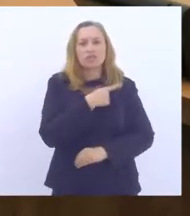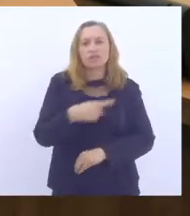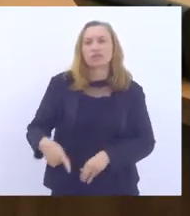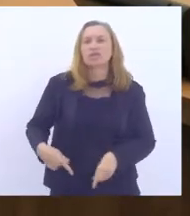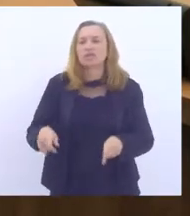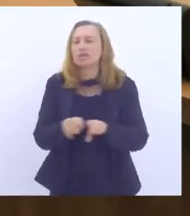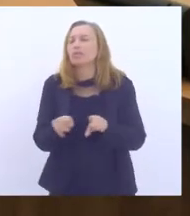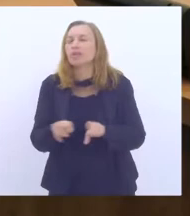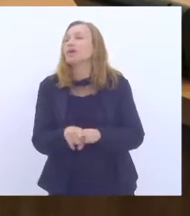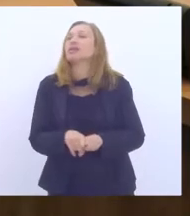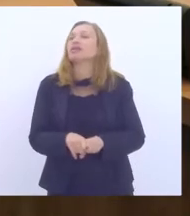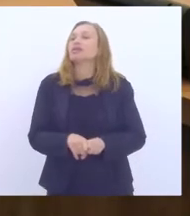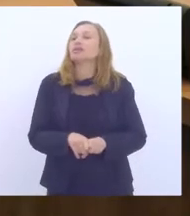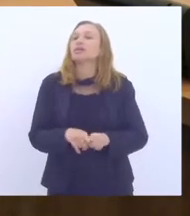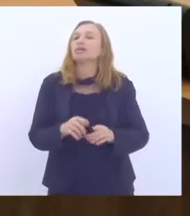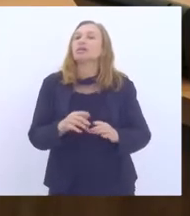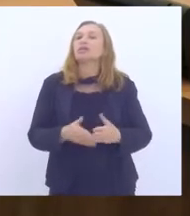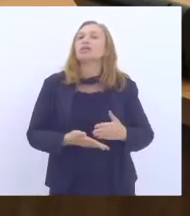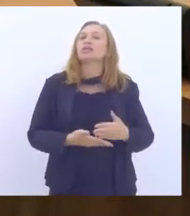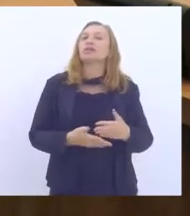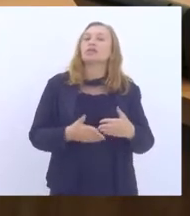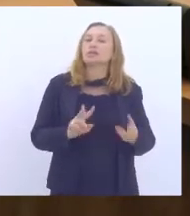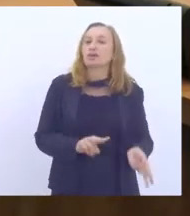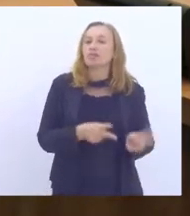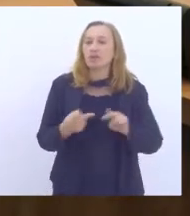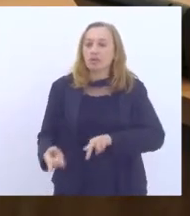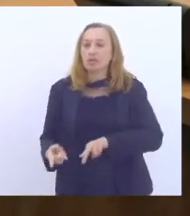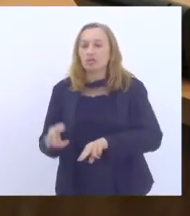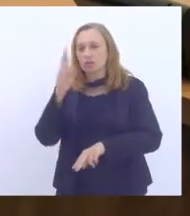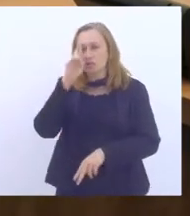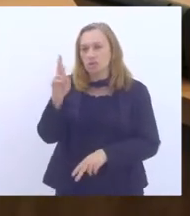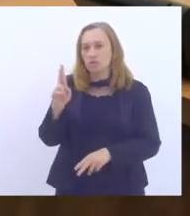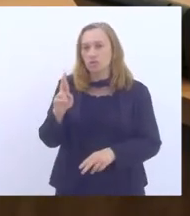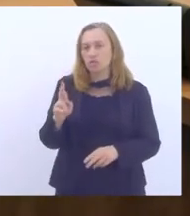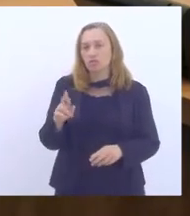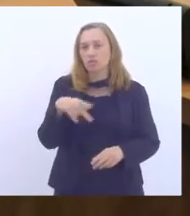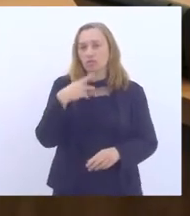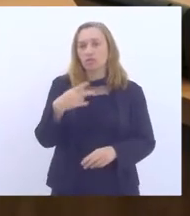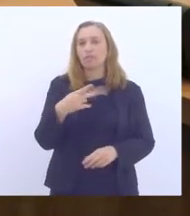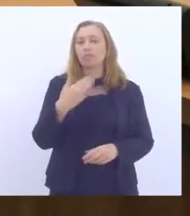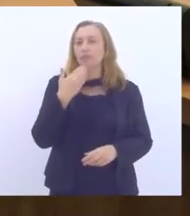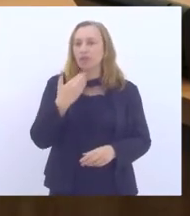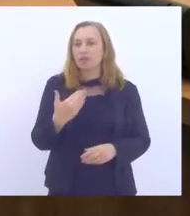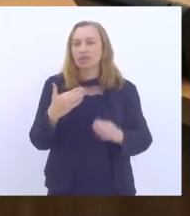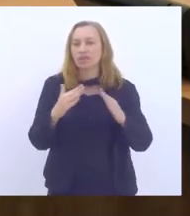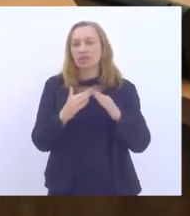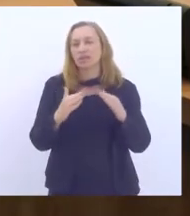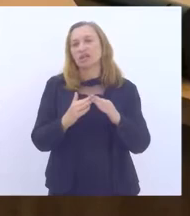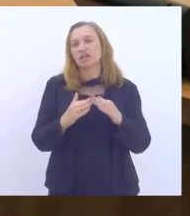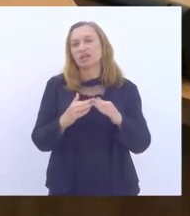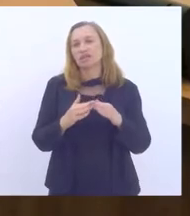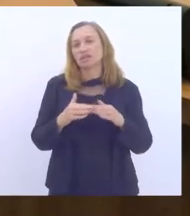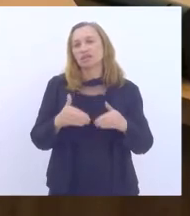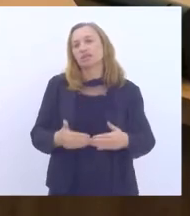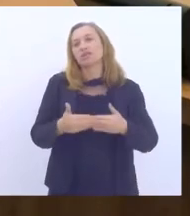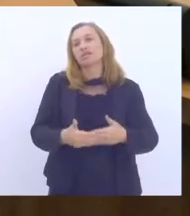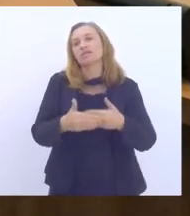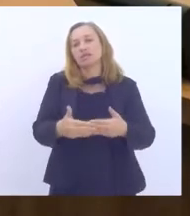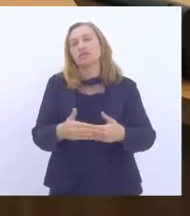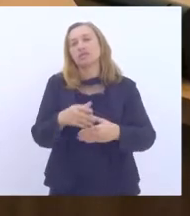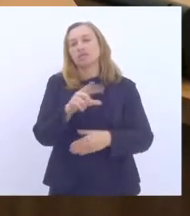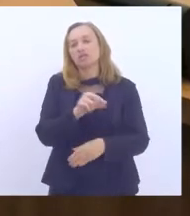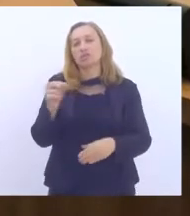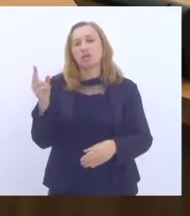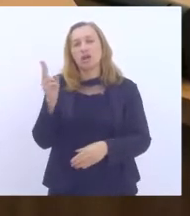também com a com encaminhamento que você silêncio é deu né Mas faça uma piada essa casa que a gente avance e